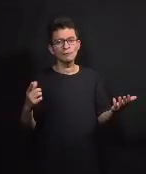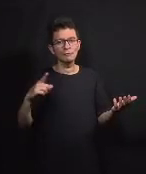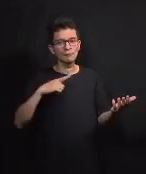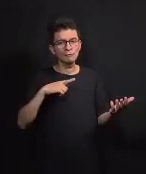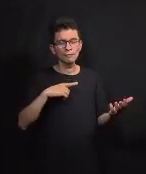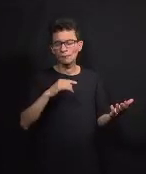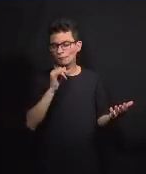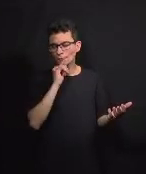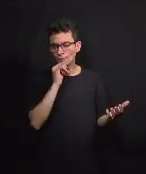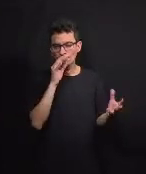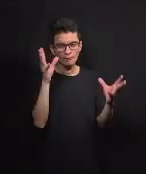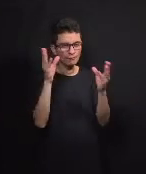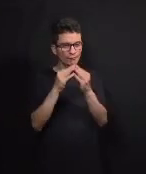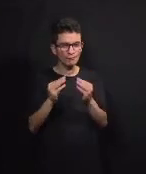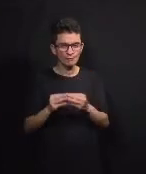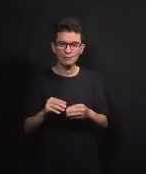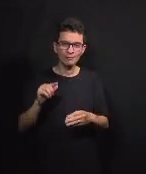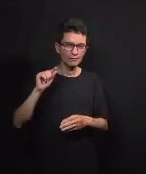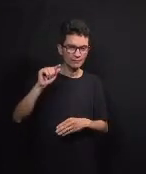exemplificando sem pretender